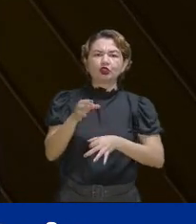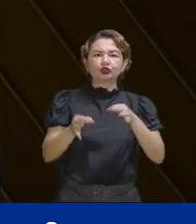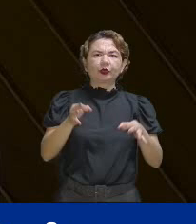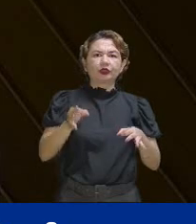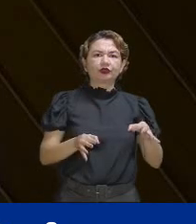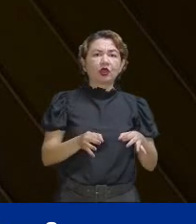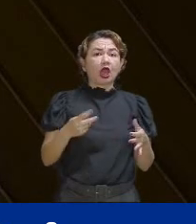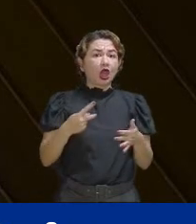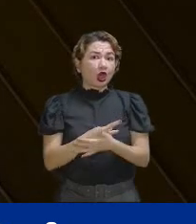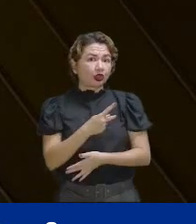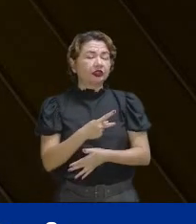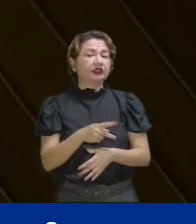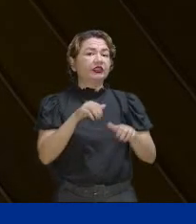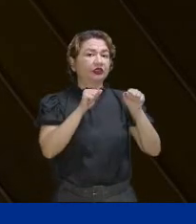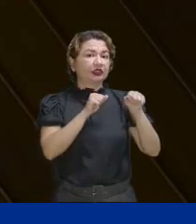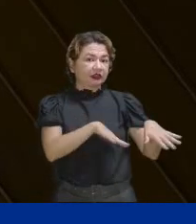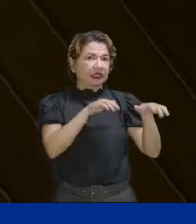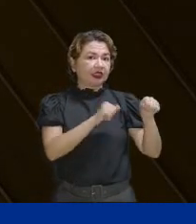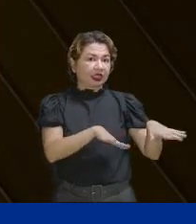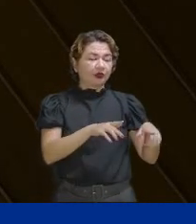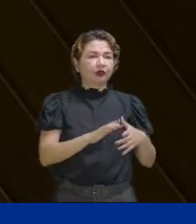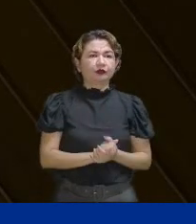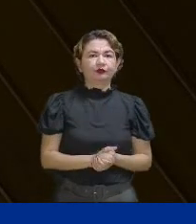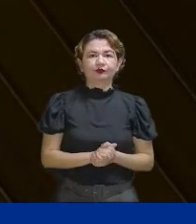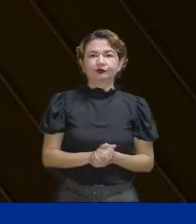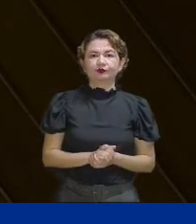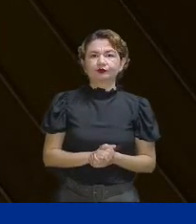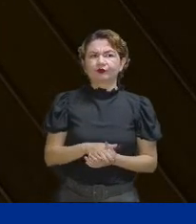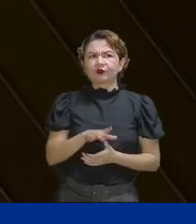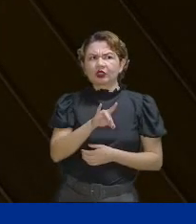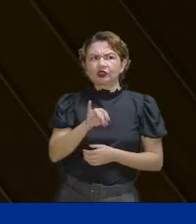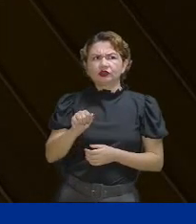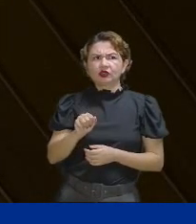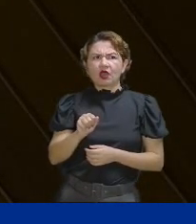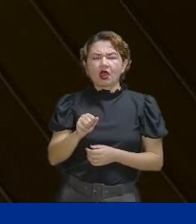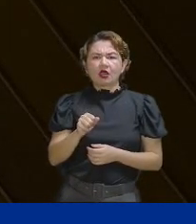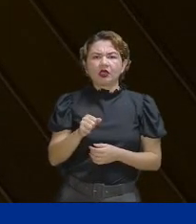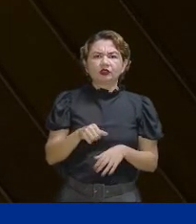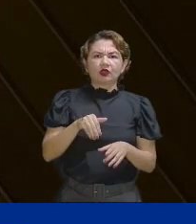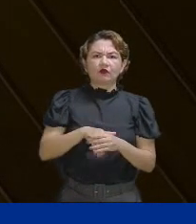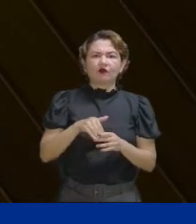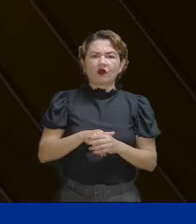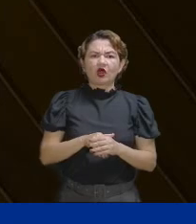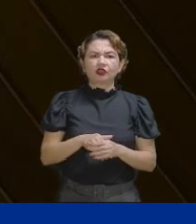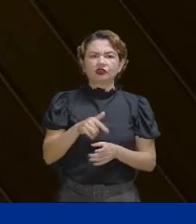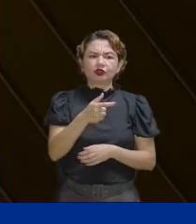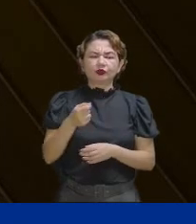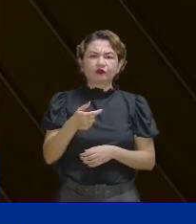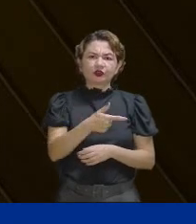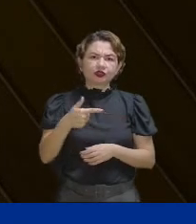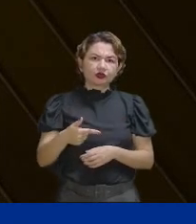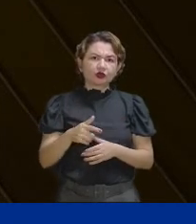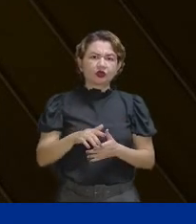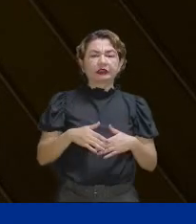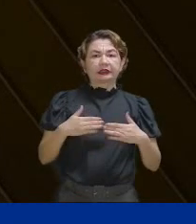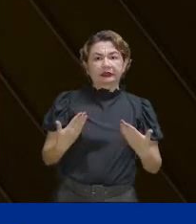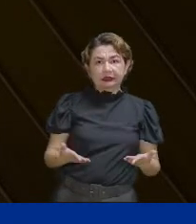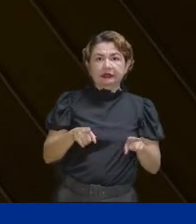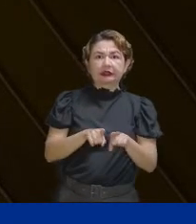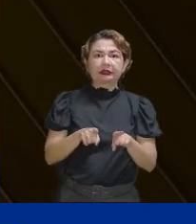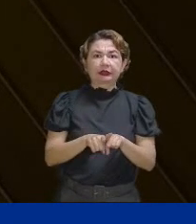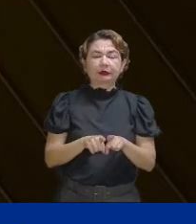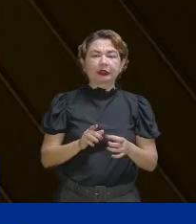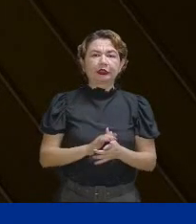ocorreram em setembro e não no dia das eleições de 2022. Aliás, aquele voto vista foi didático